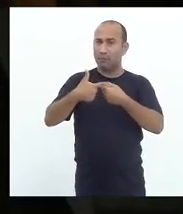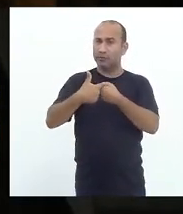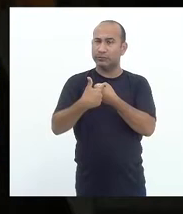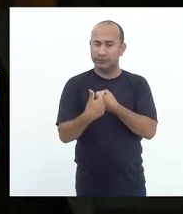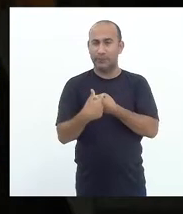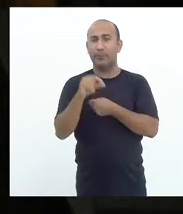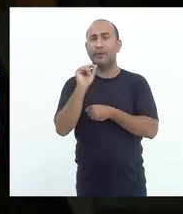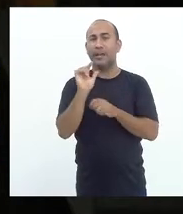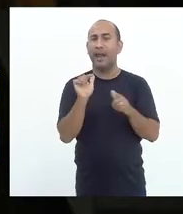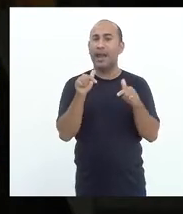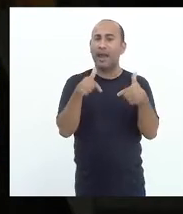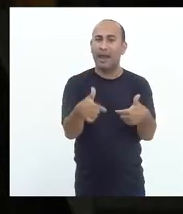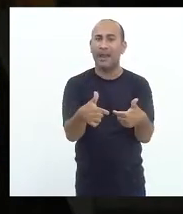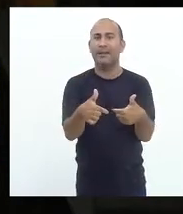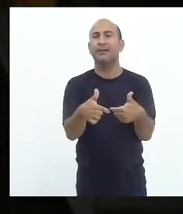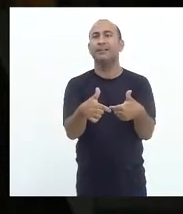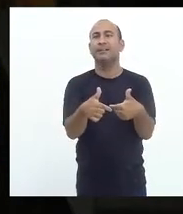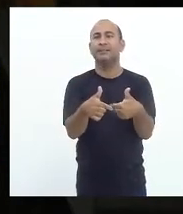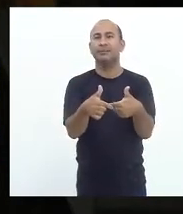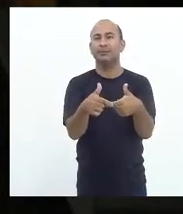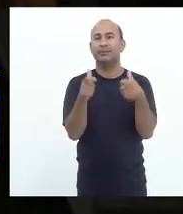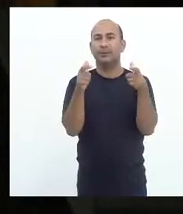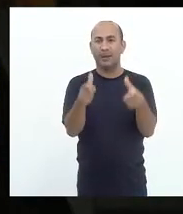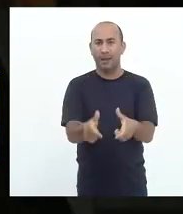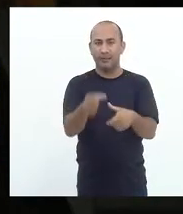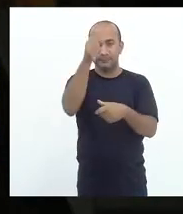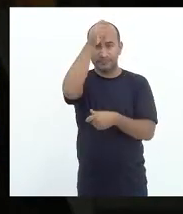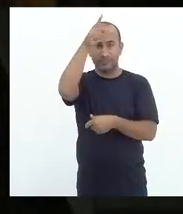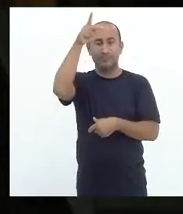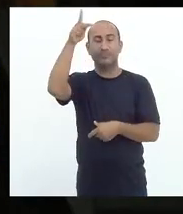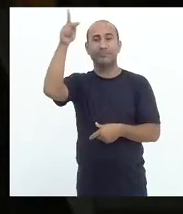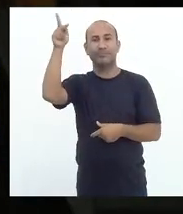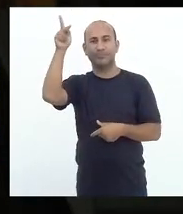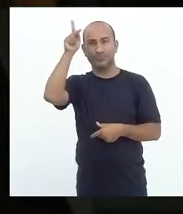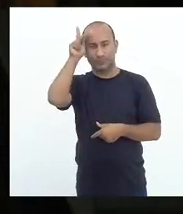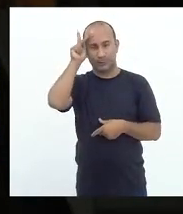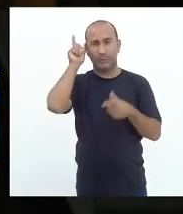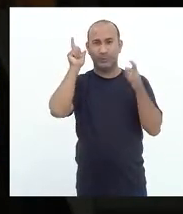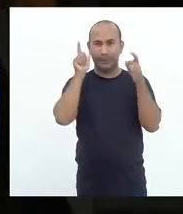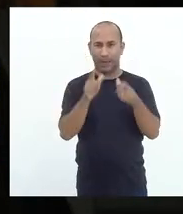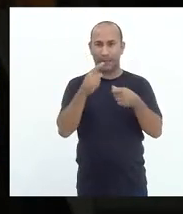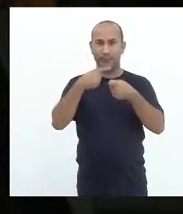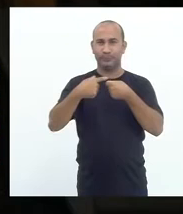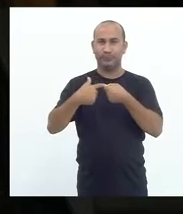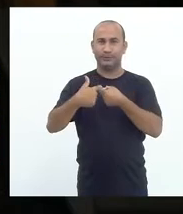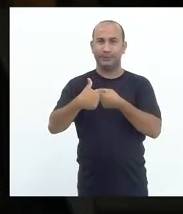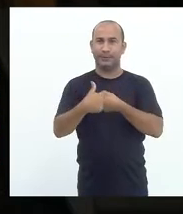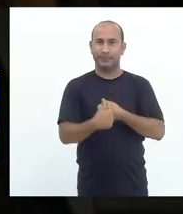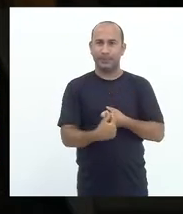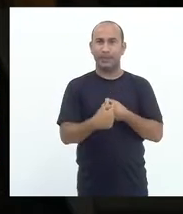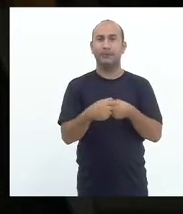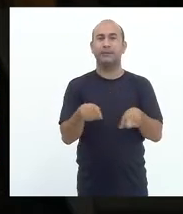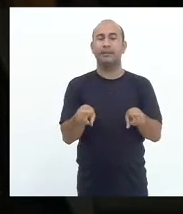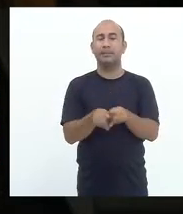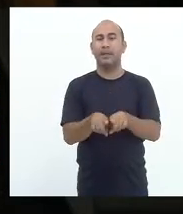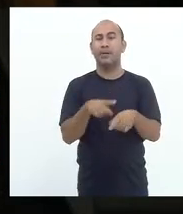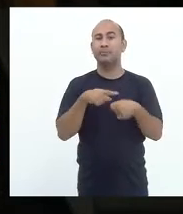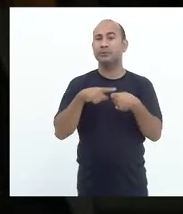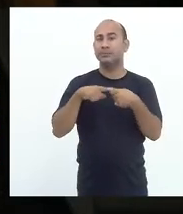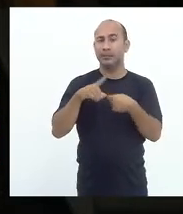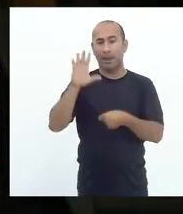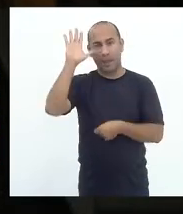legisla no logradouro público, é logradouro público municipal, é o município que